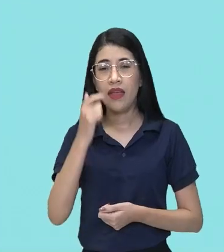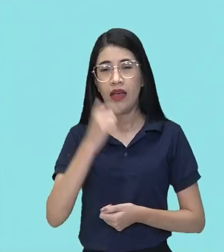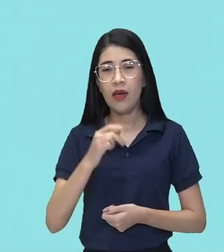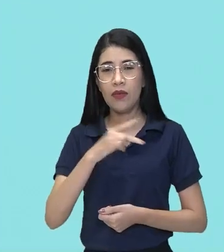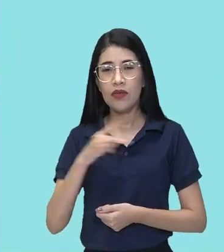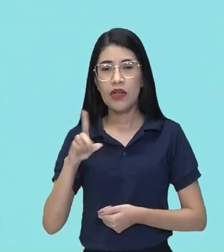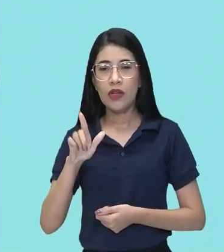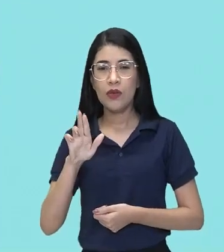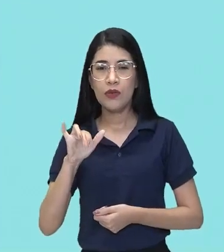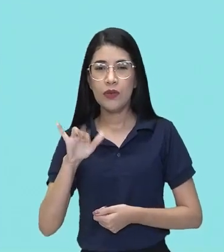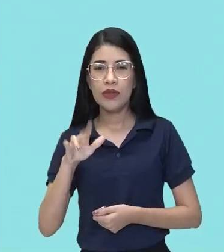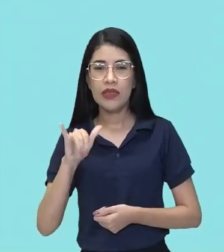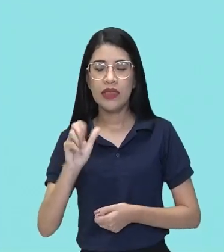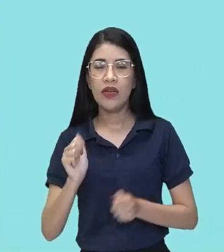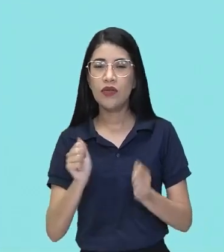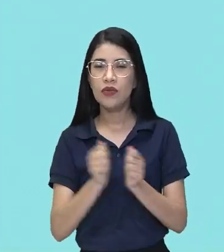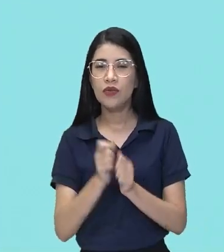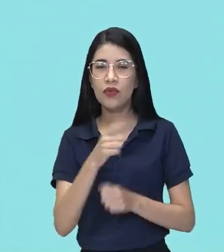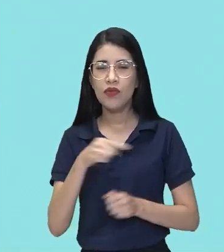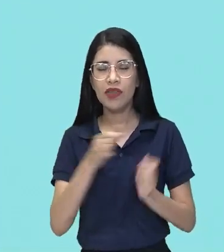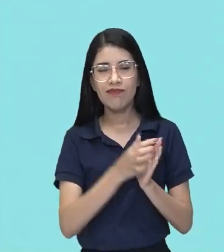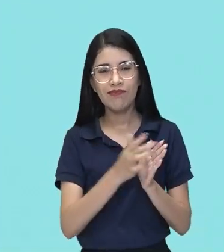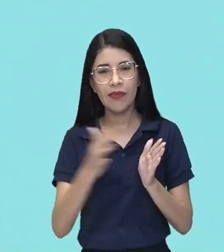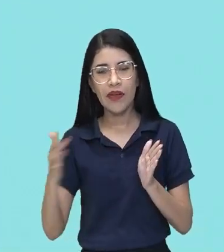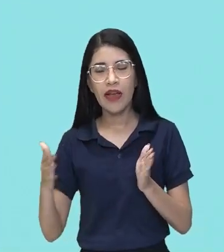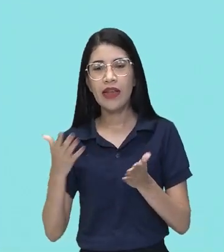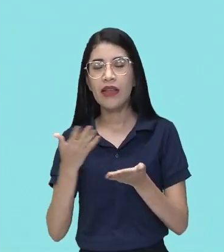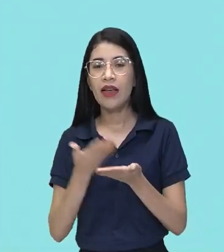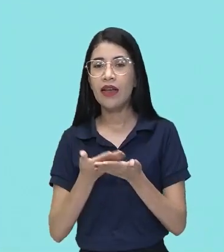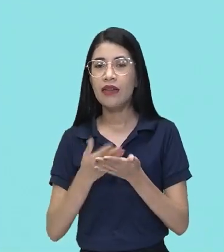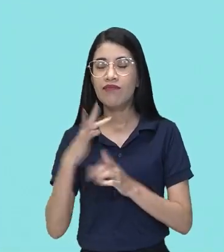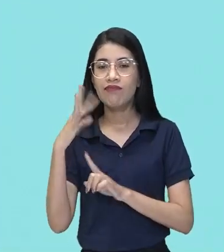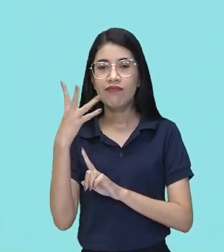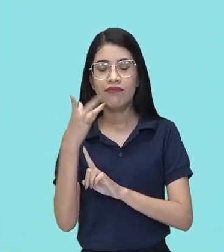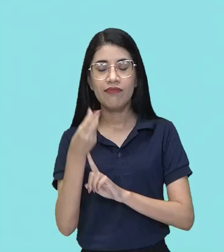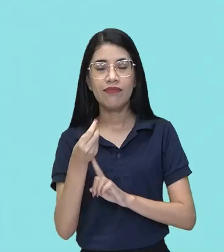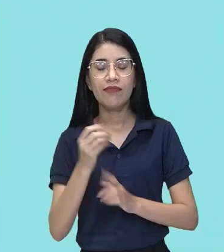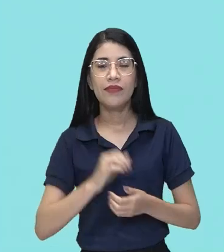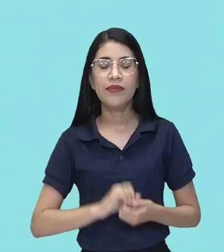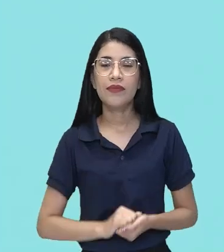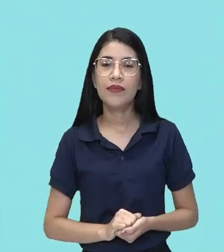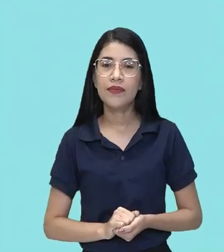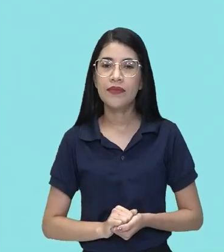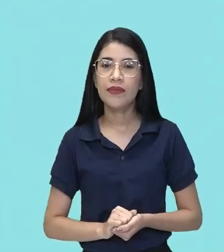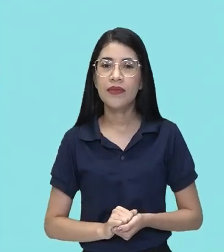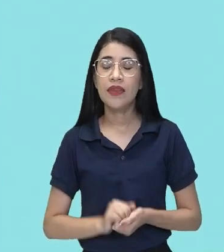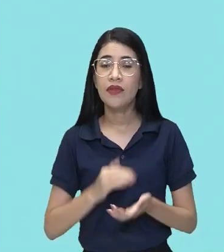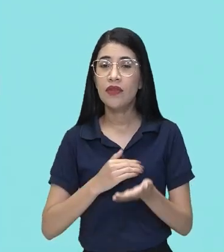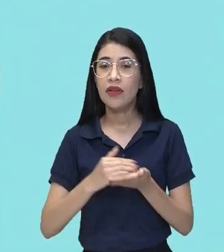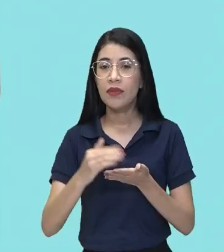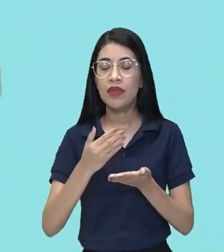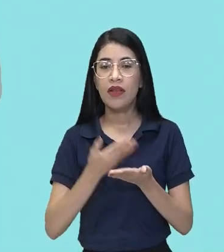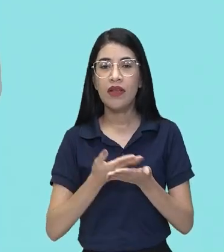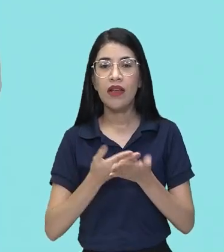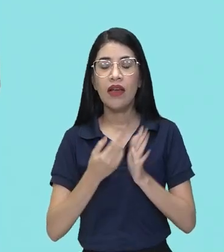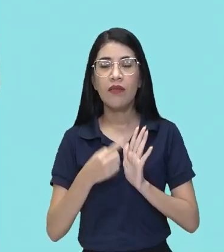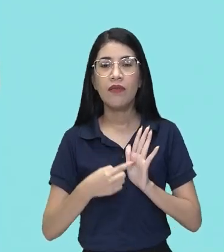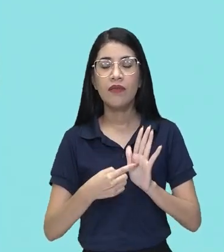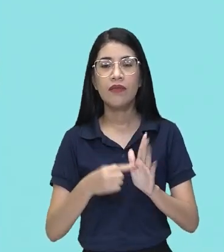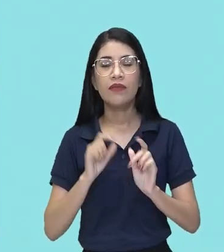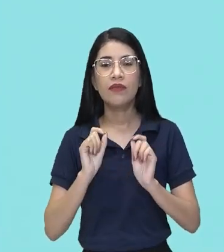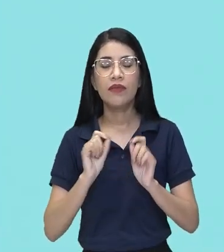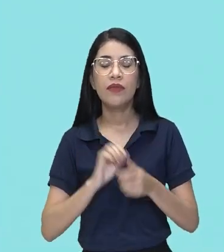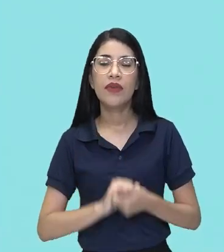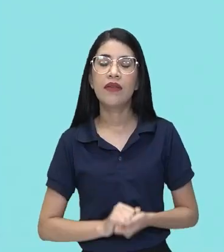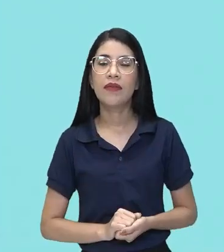Lúcia Santos e vou estar com vocês nessa trajetória no mundo da arte. Então, vamos dar início à nossa aula de hoje e